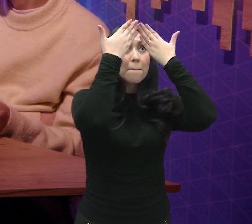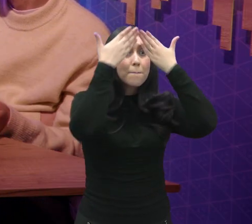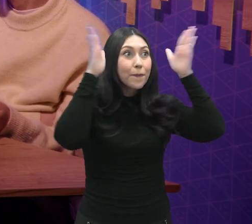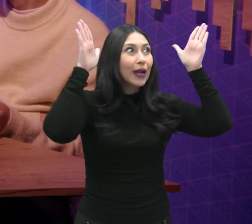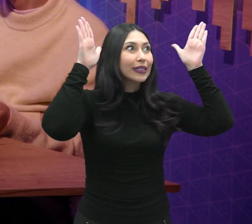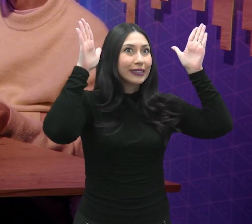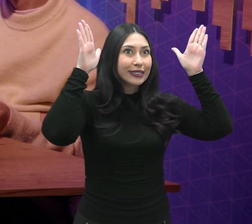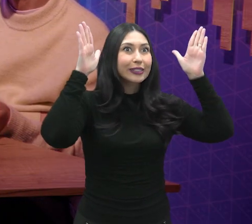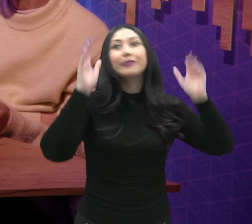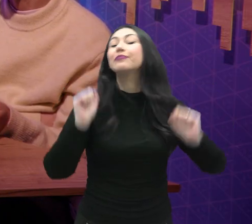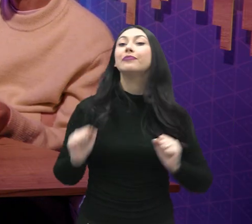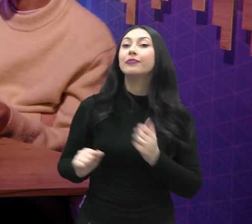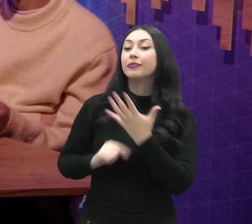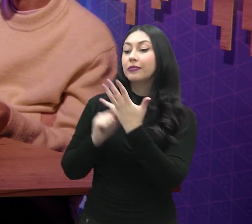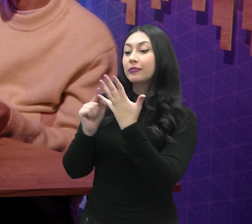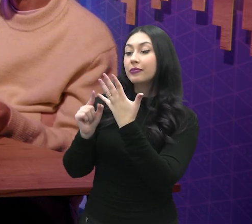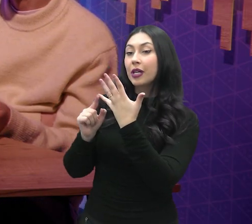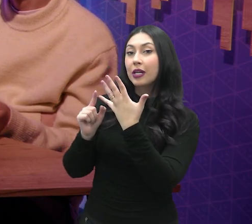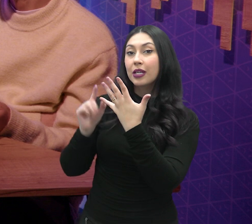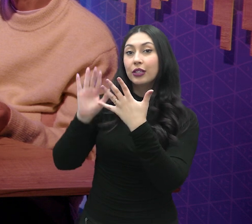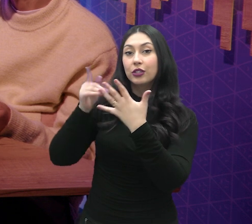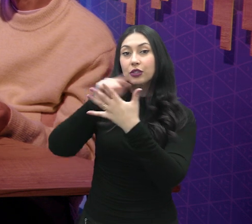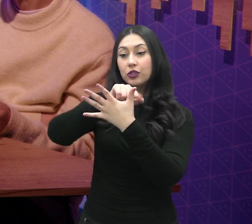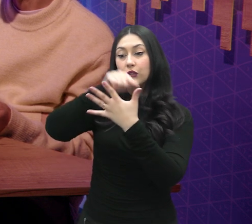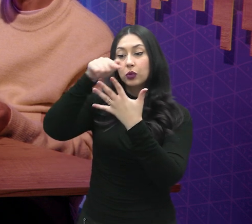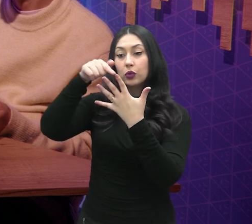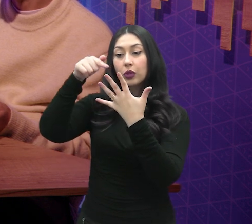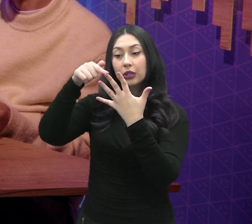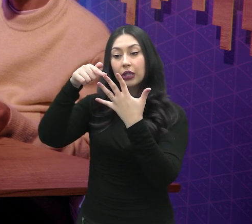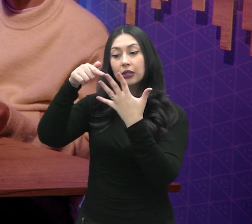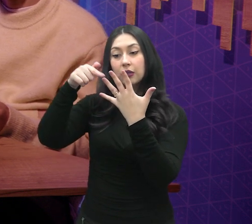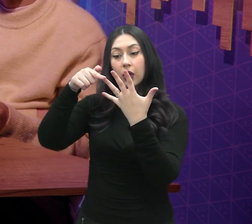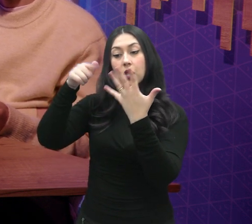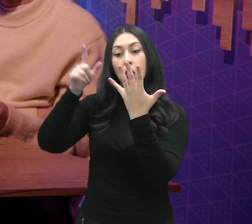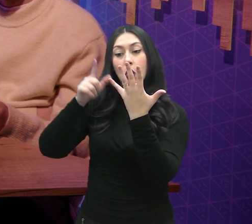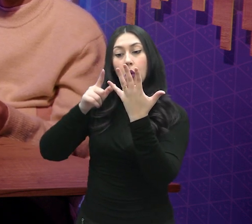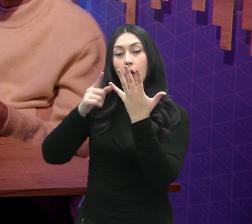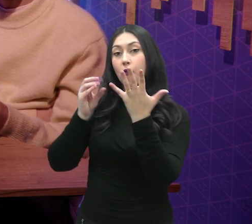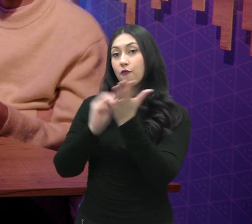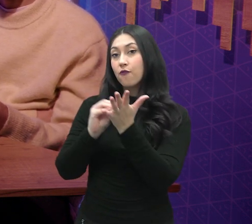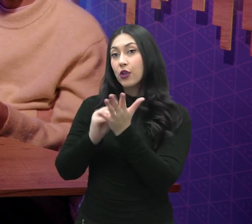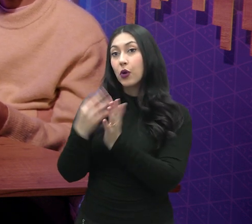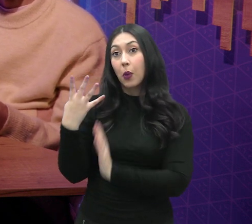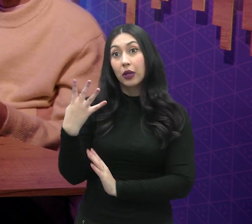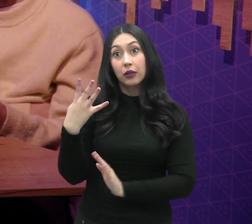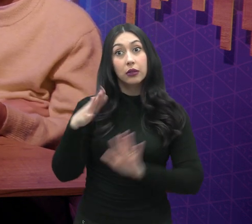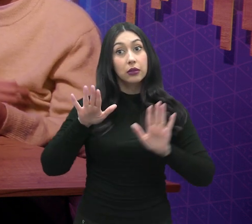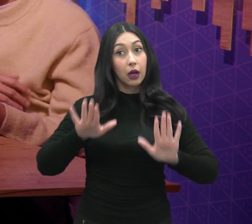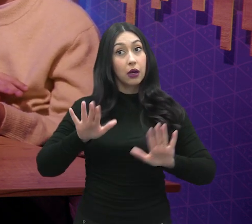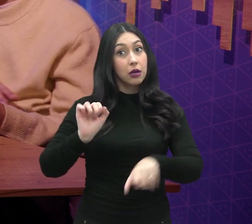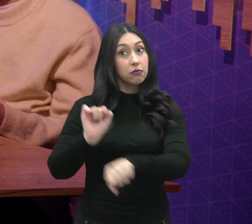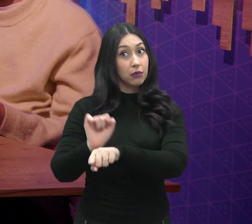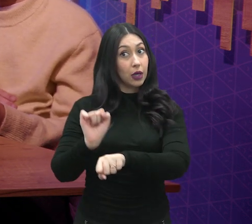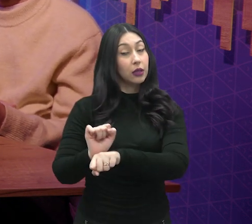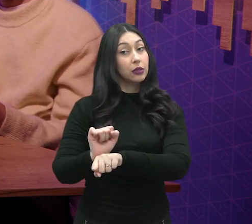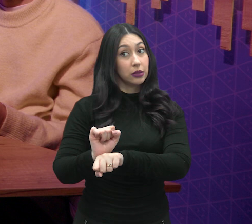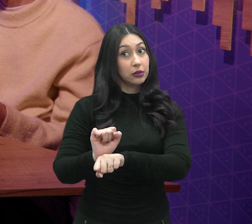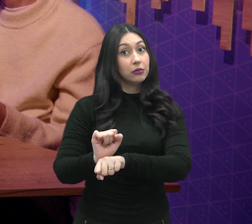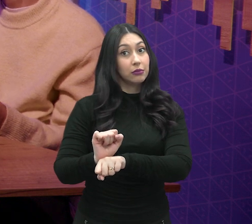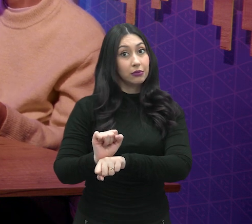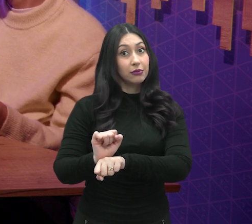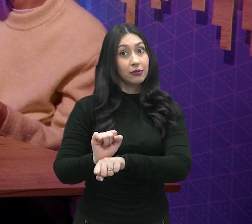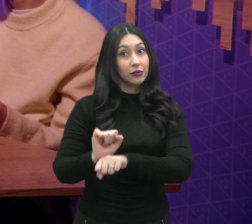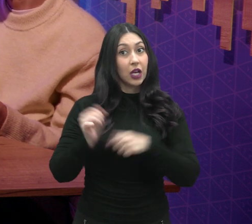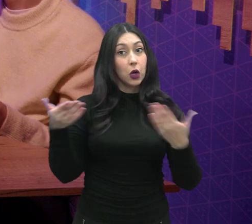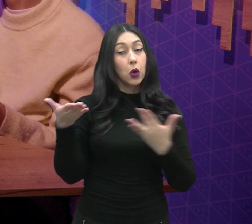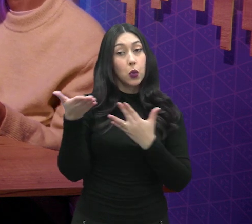sua mente aí para outras coisas. Olha só, tem mais alguns, a gente falou 3, né, até agora. Isso. Então tem mais 4. Eu, se eu fosse você, não perdesse.